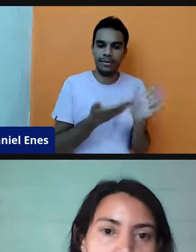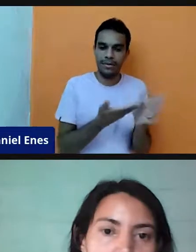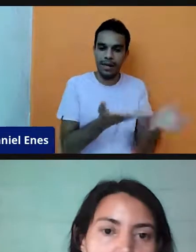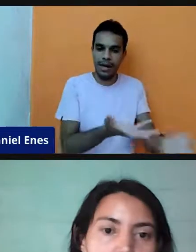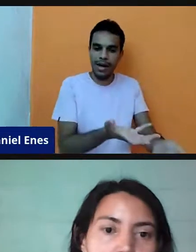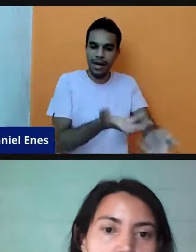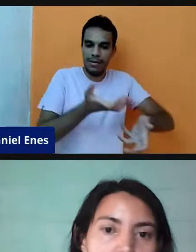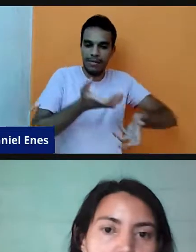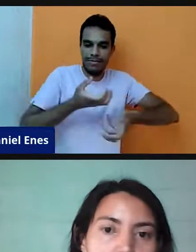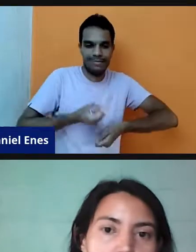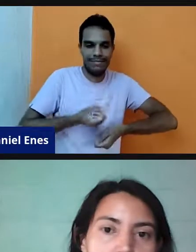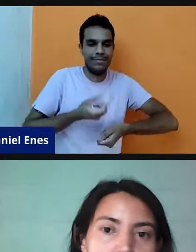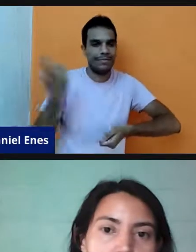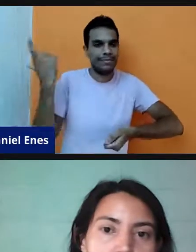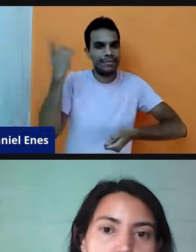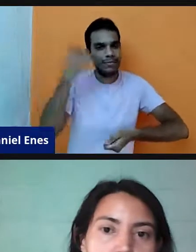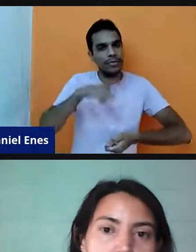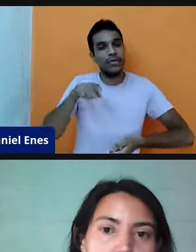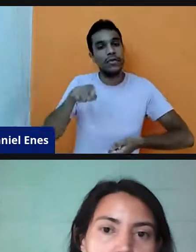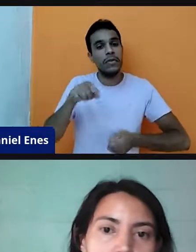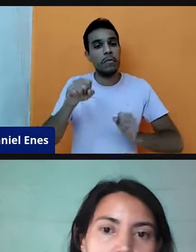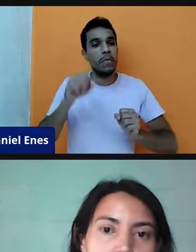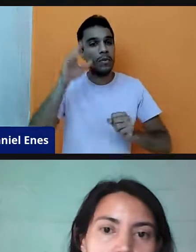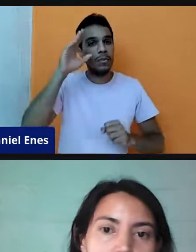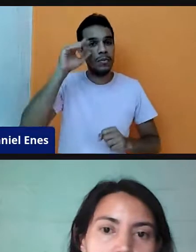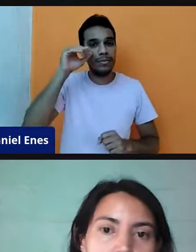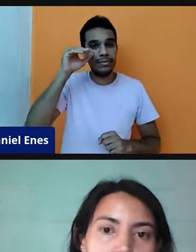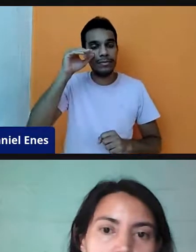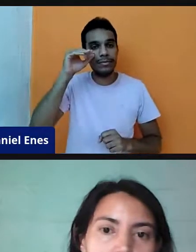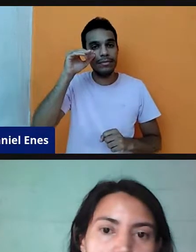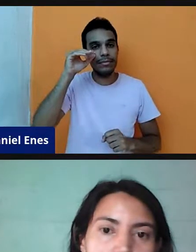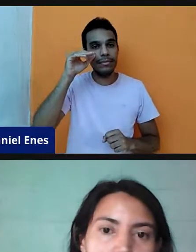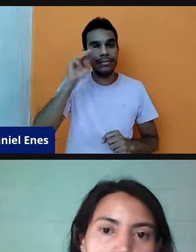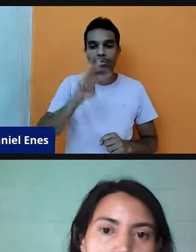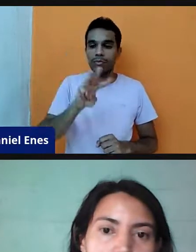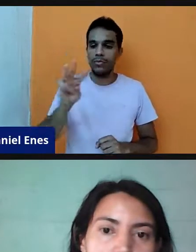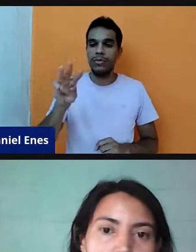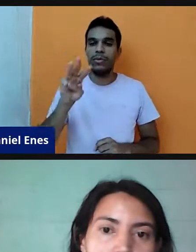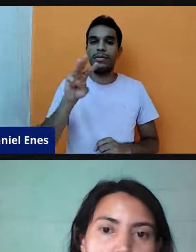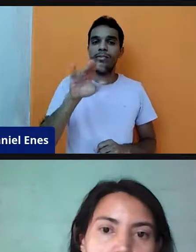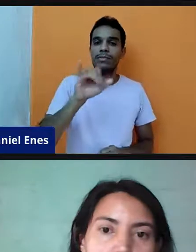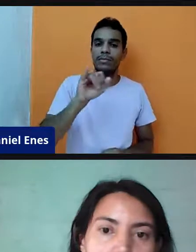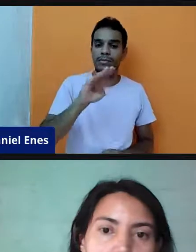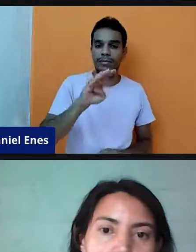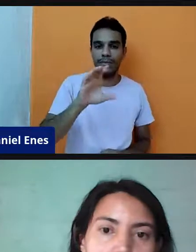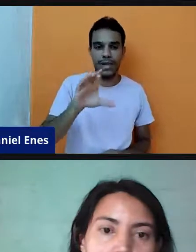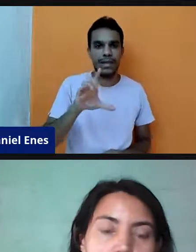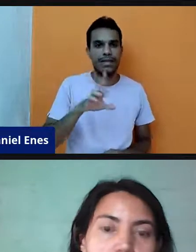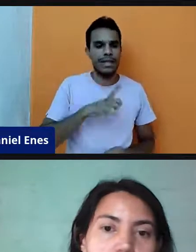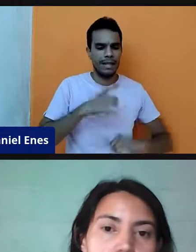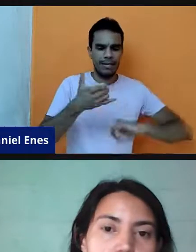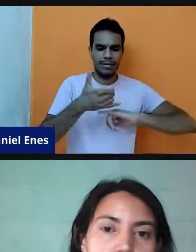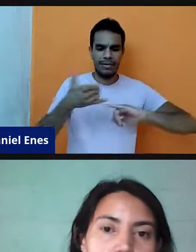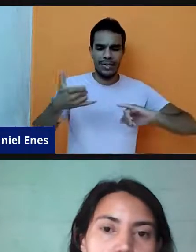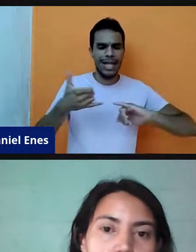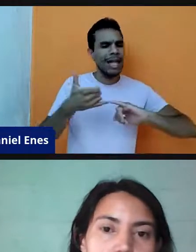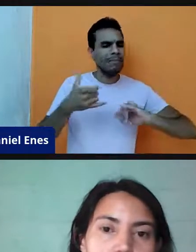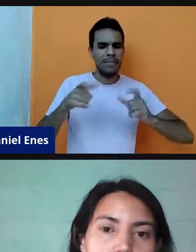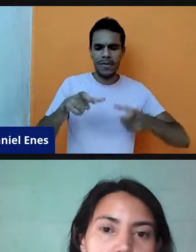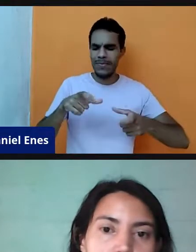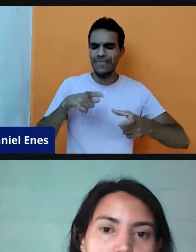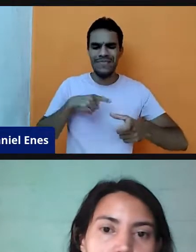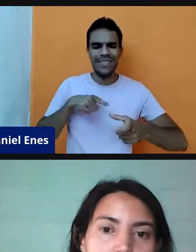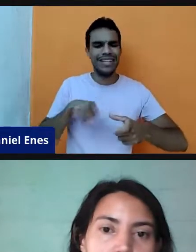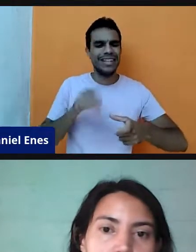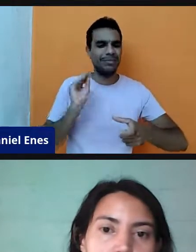revista, e aí vocês podem conferir no site do DC, que a gente também colocou em algum lugar aqui, a